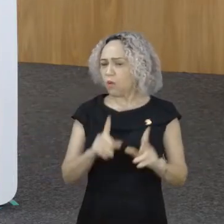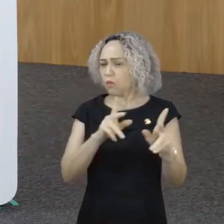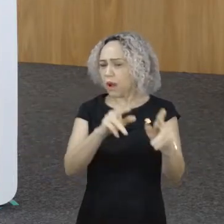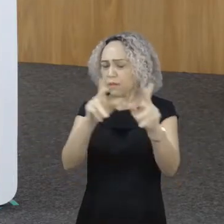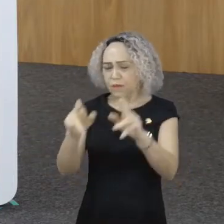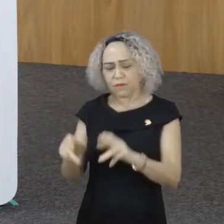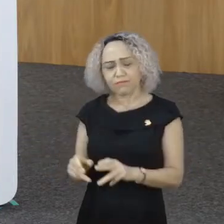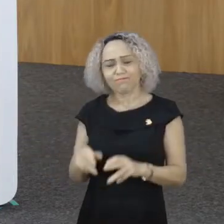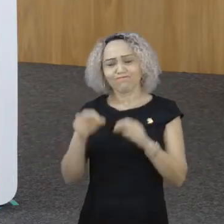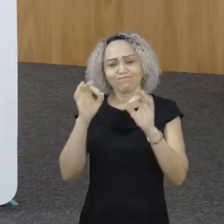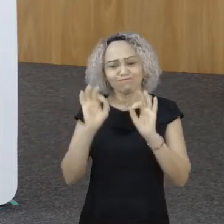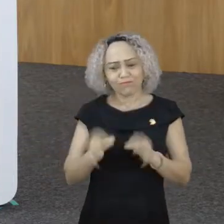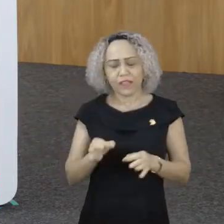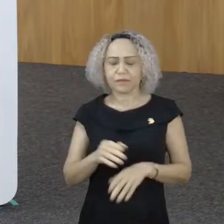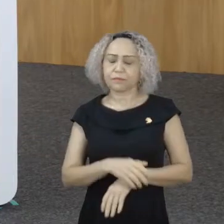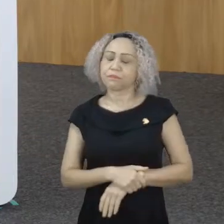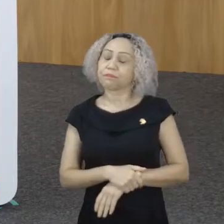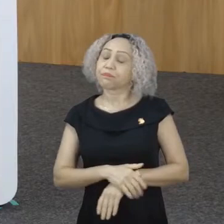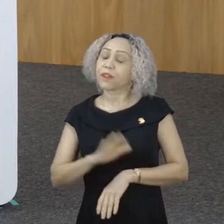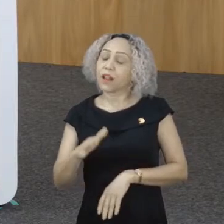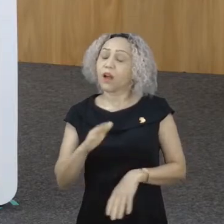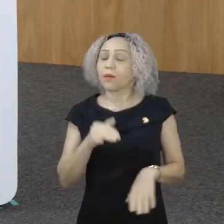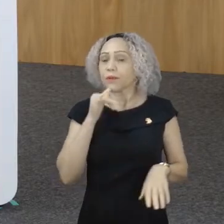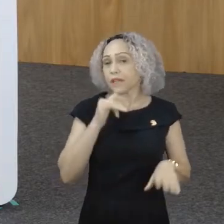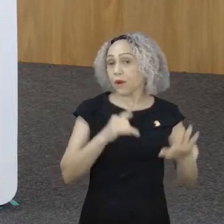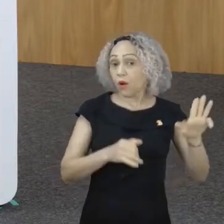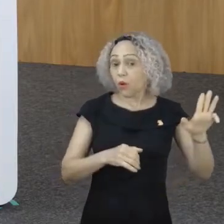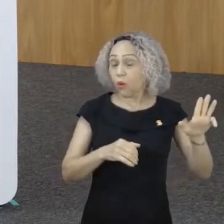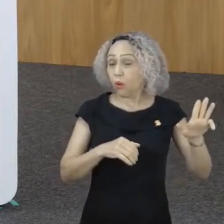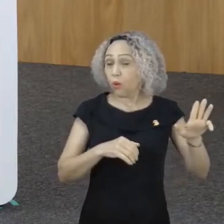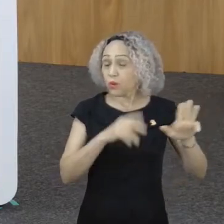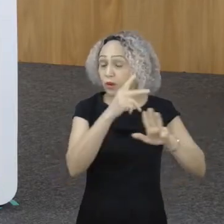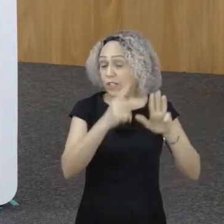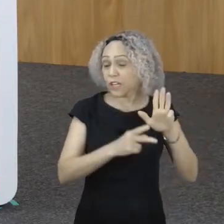Lula, mudou a cara, né, do ensino superior no Brasil.